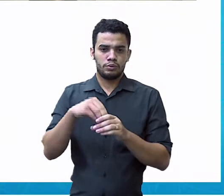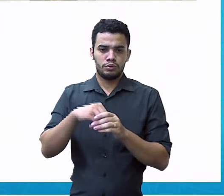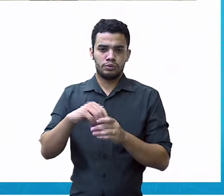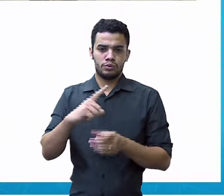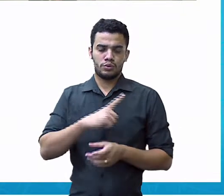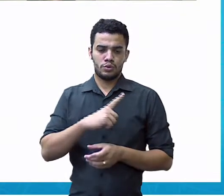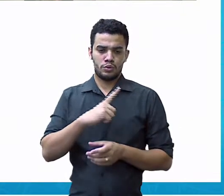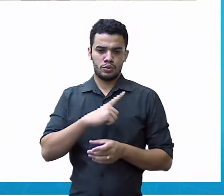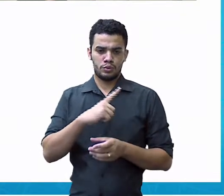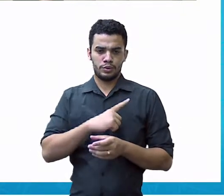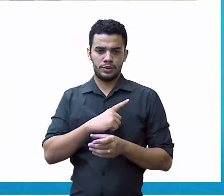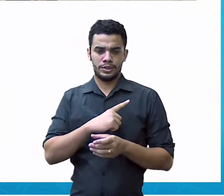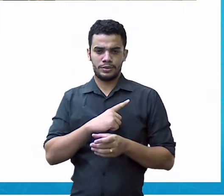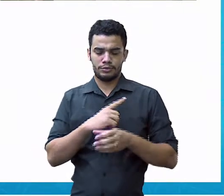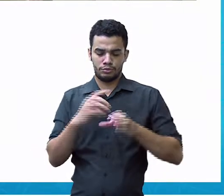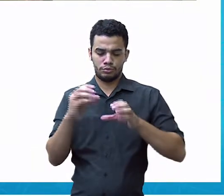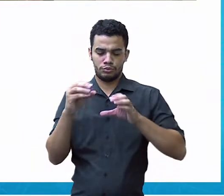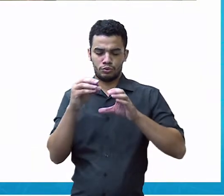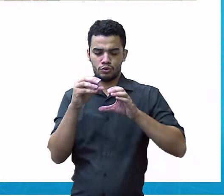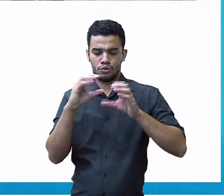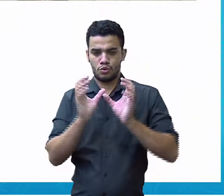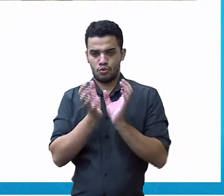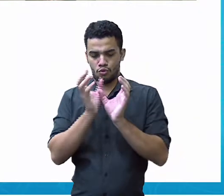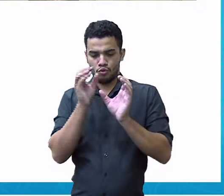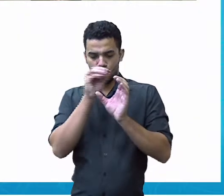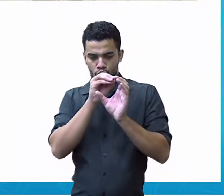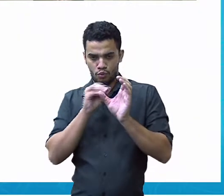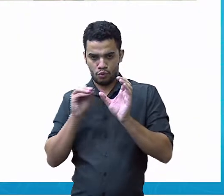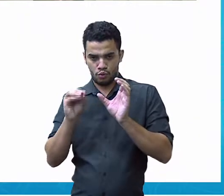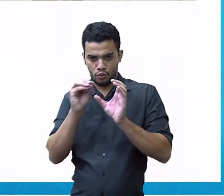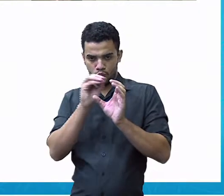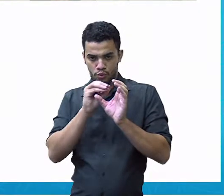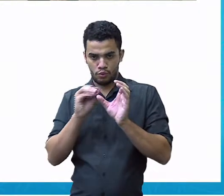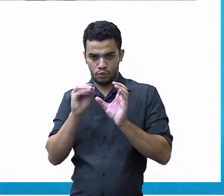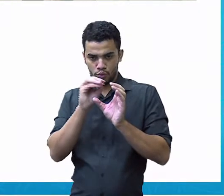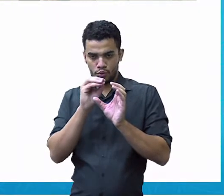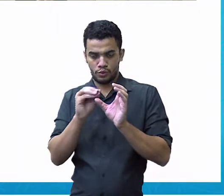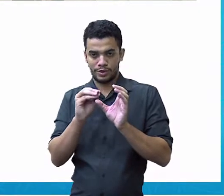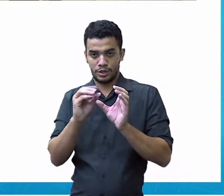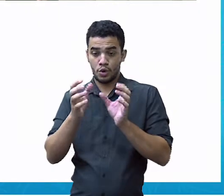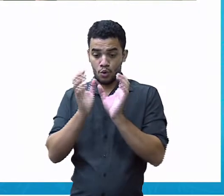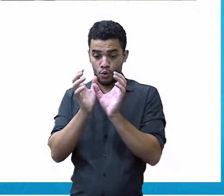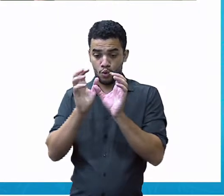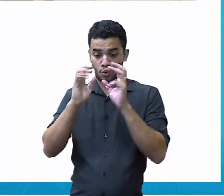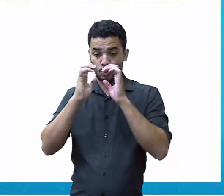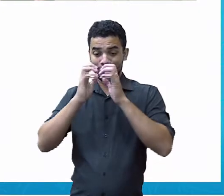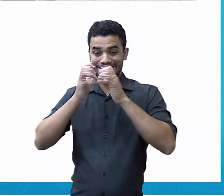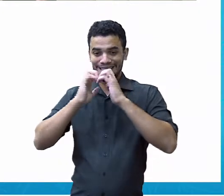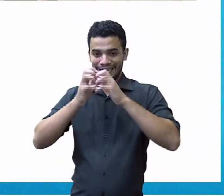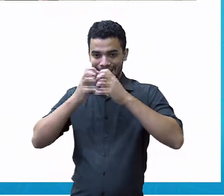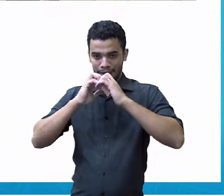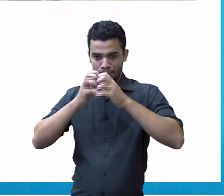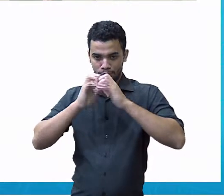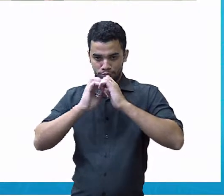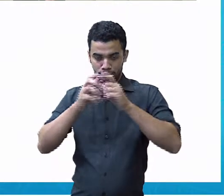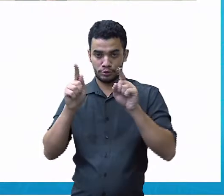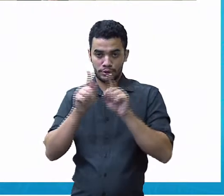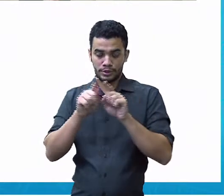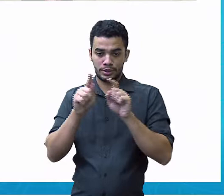origem grega. Veja como é curioso o seu significado. En significa dentro.